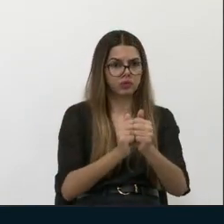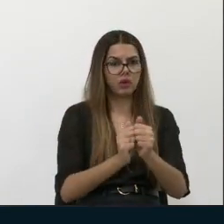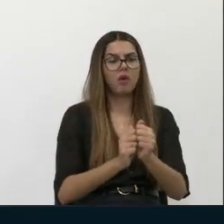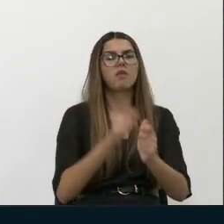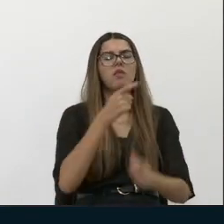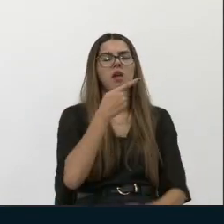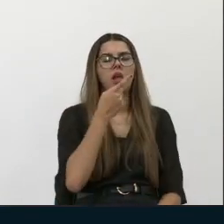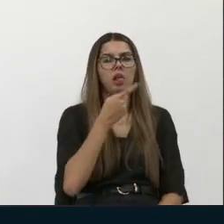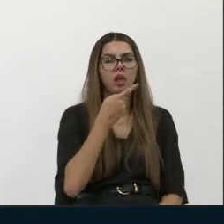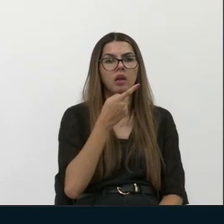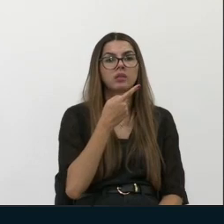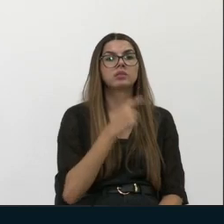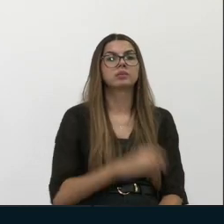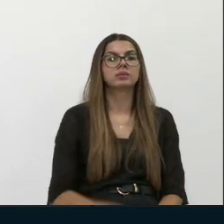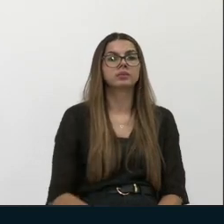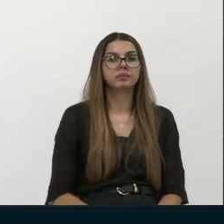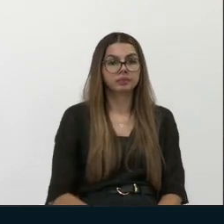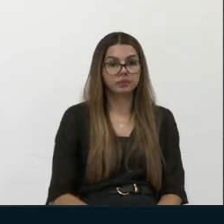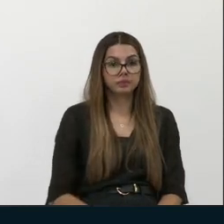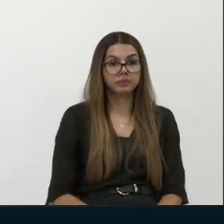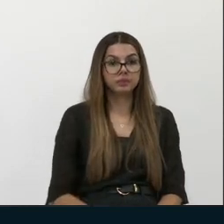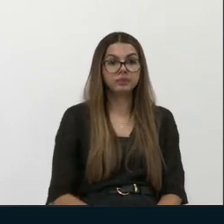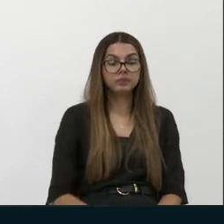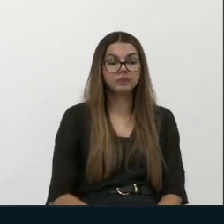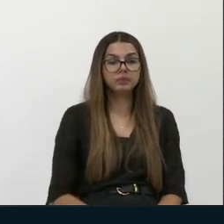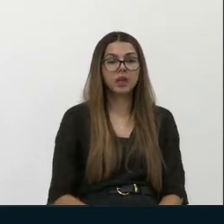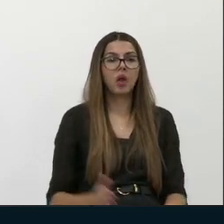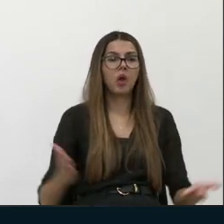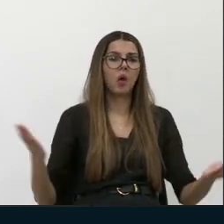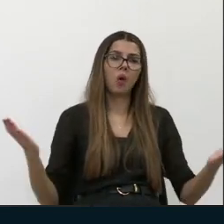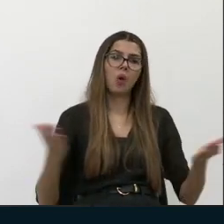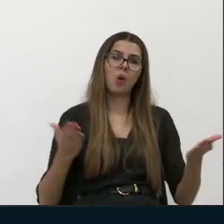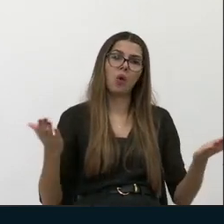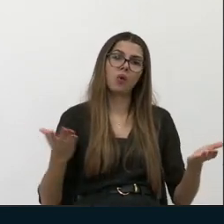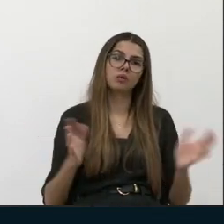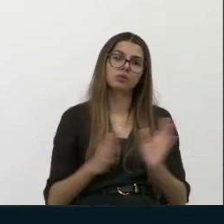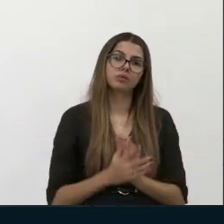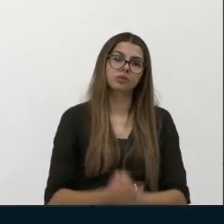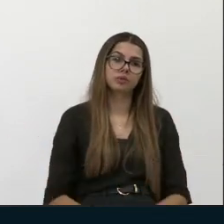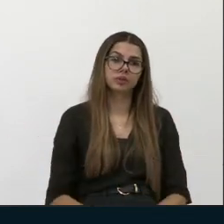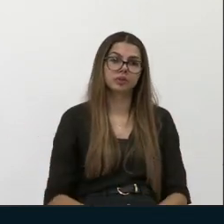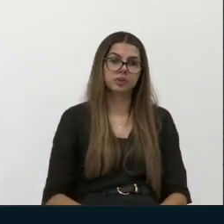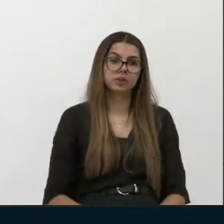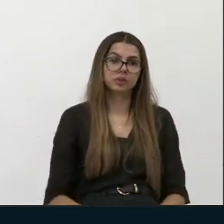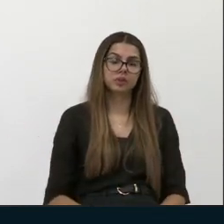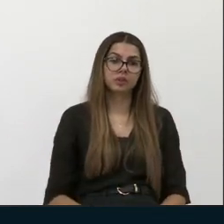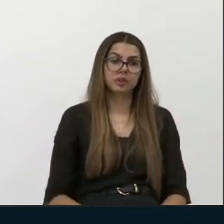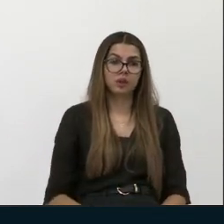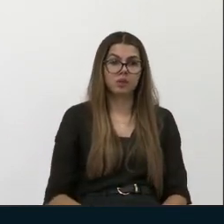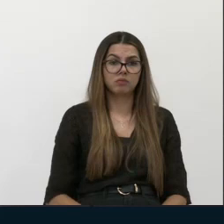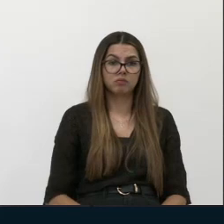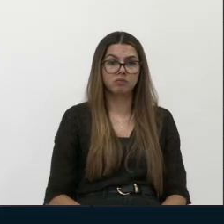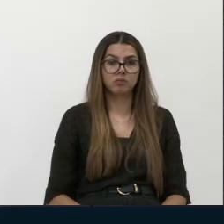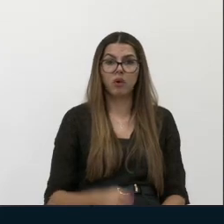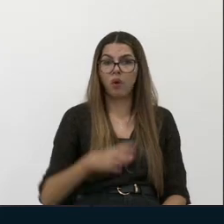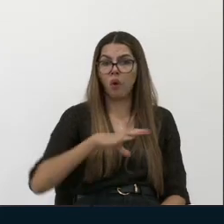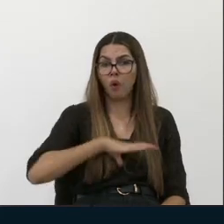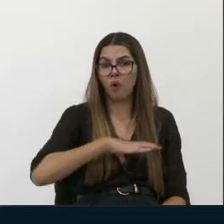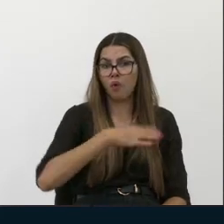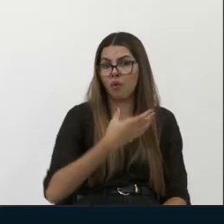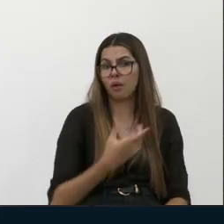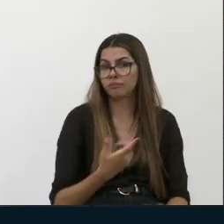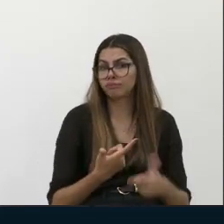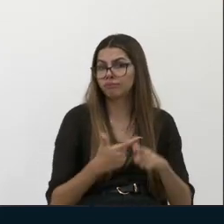isso. Então, por isso, hoje apareceu os ex-covardes. Não sei se existe ex-covarde, mas